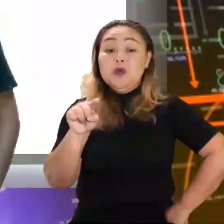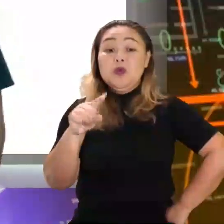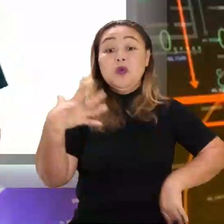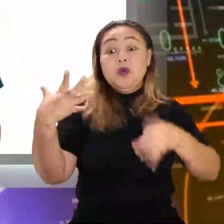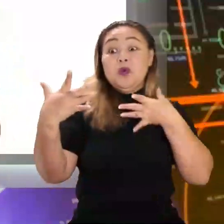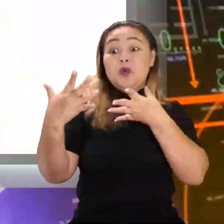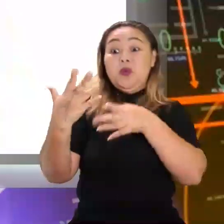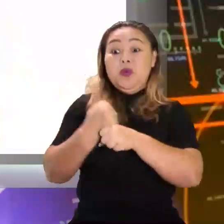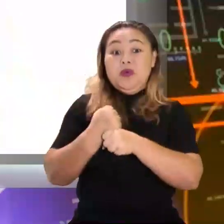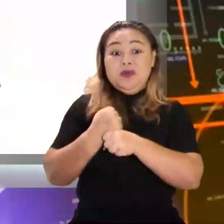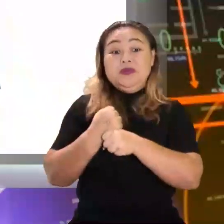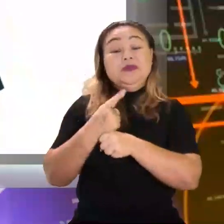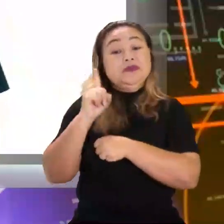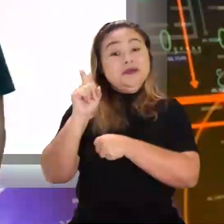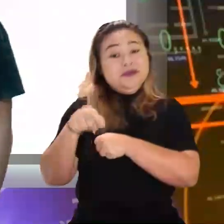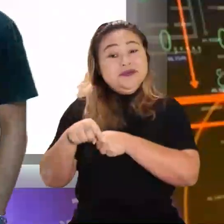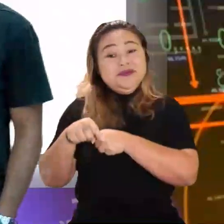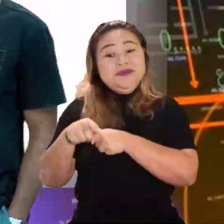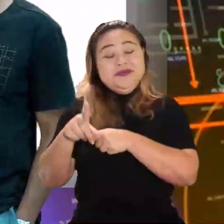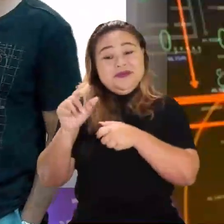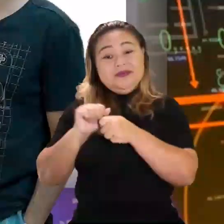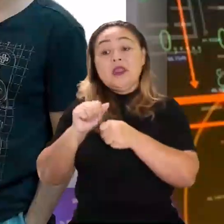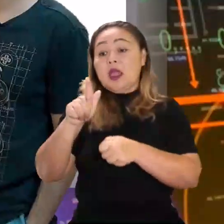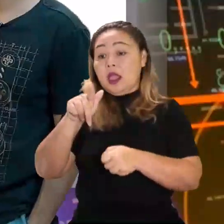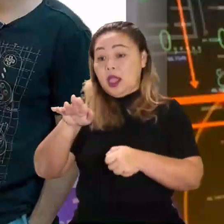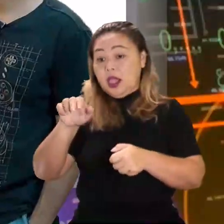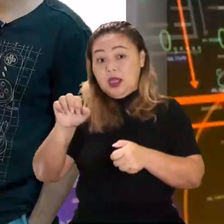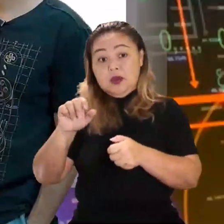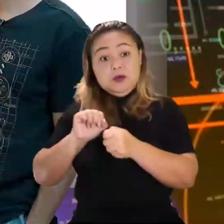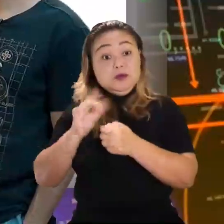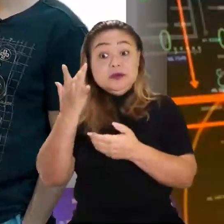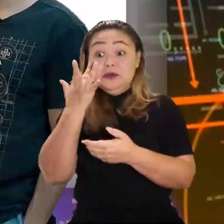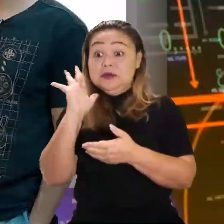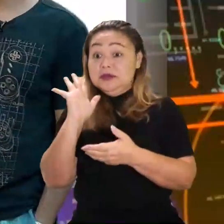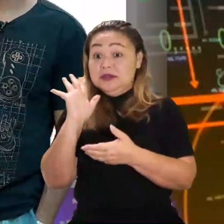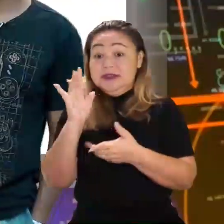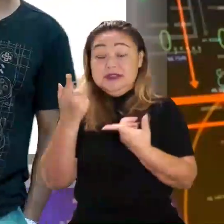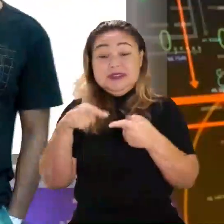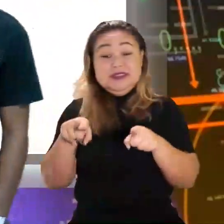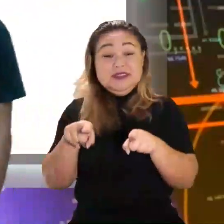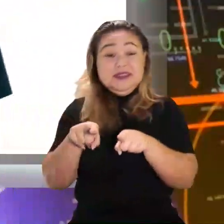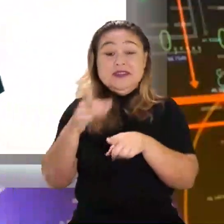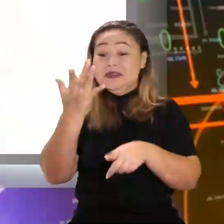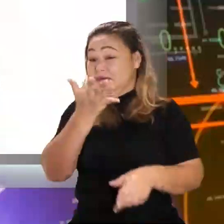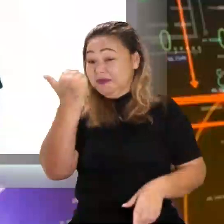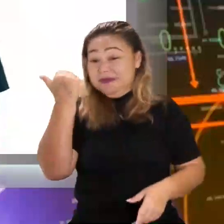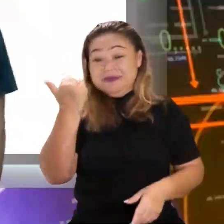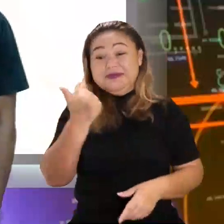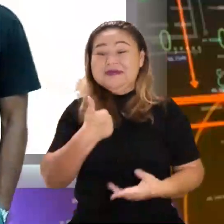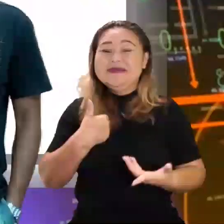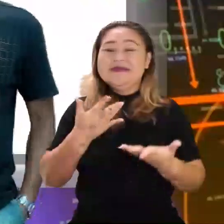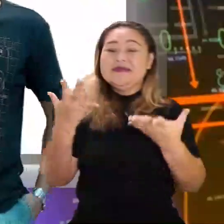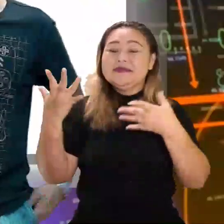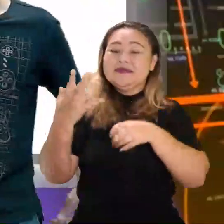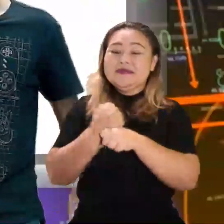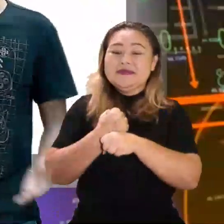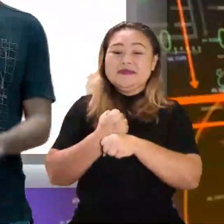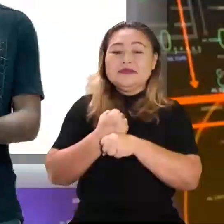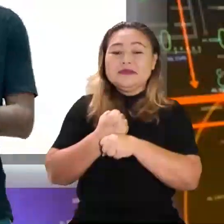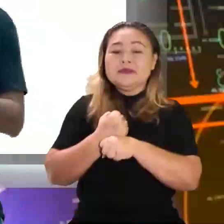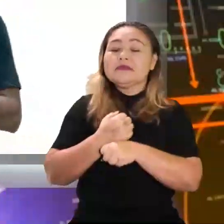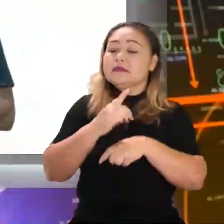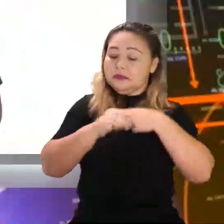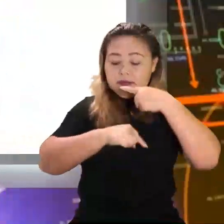somando tudo, não. né? Mas então... foi Gauss também? Não sei. Vamos agora somar os termos de